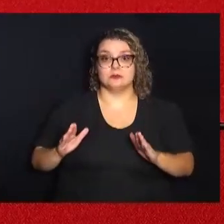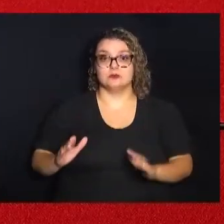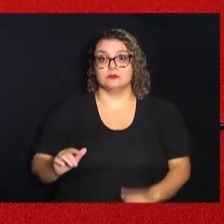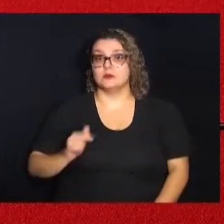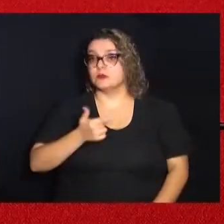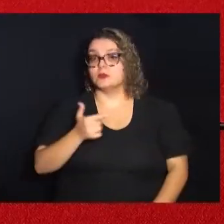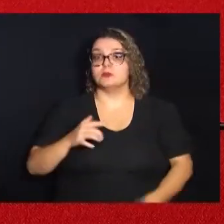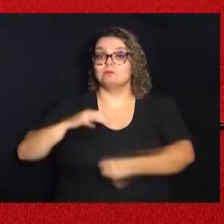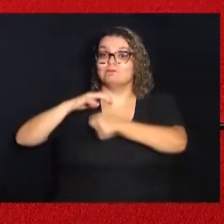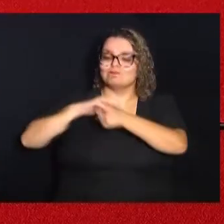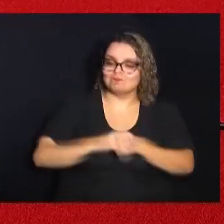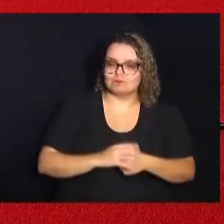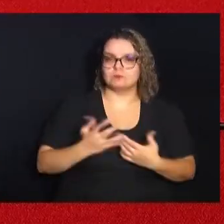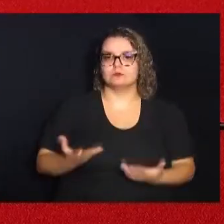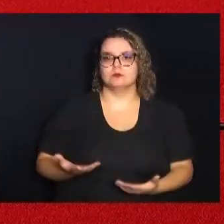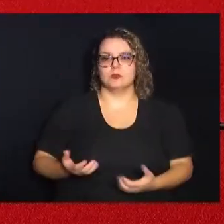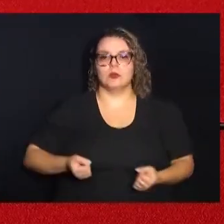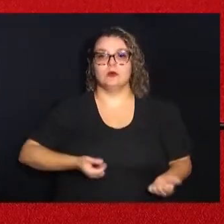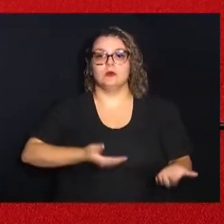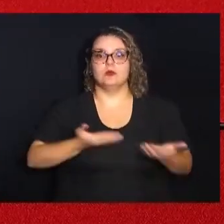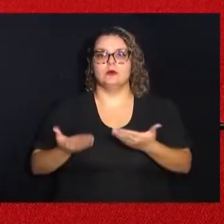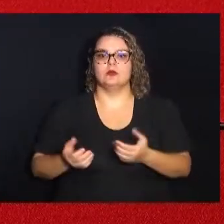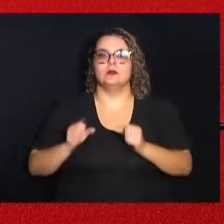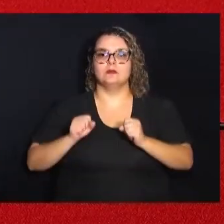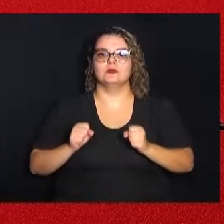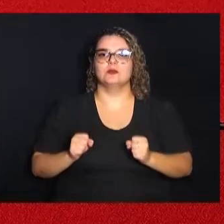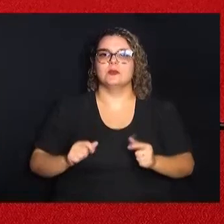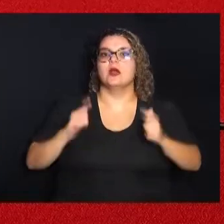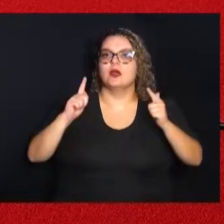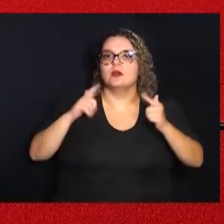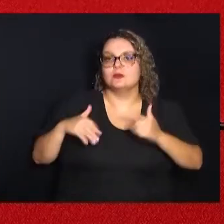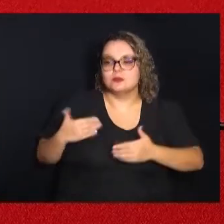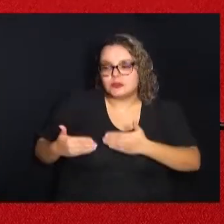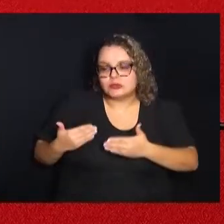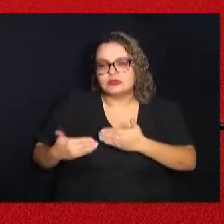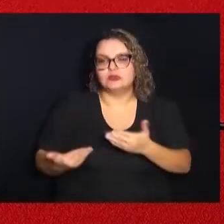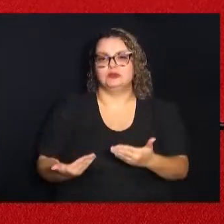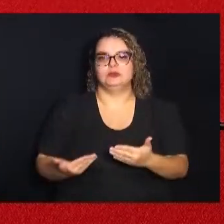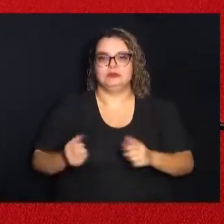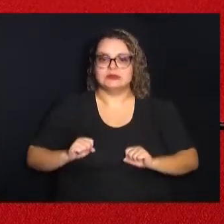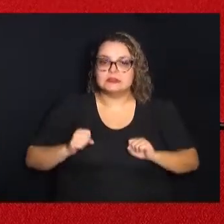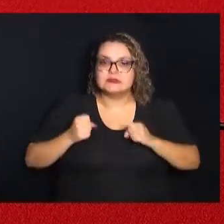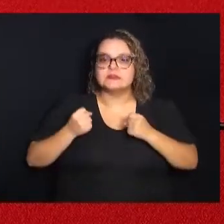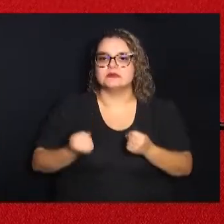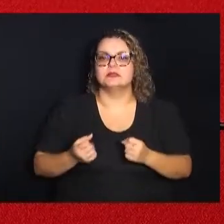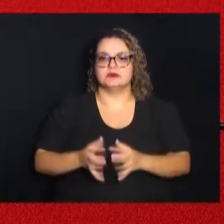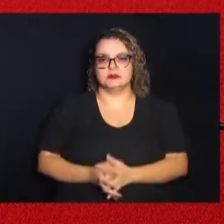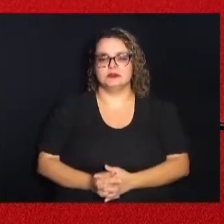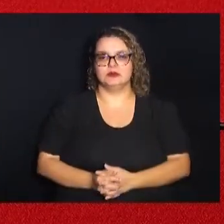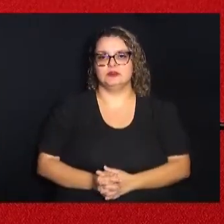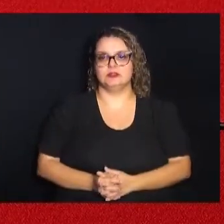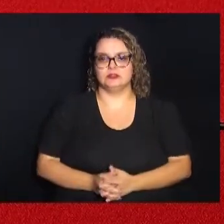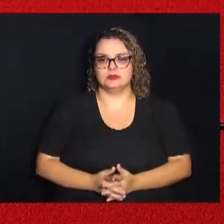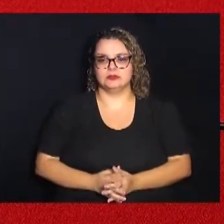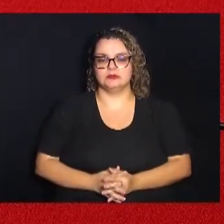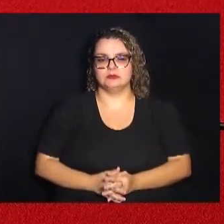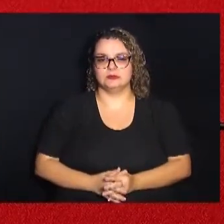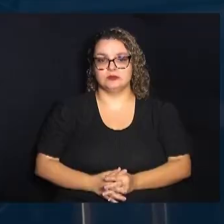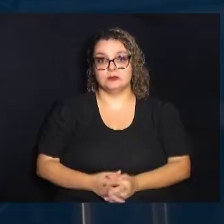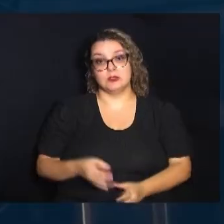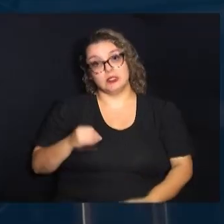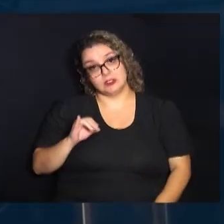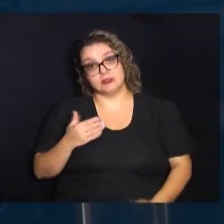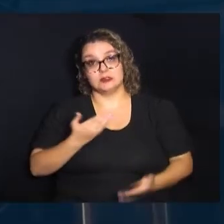produzindo o espetáculo, eles não tinham uma pressão. Então foi um espetáculo que eles puderam curtir muito o processo e se dedicar.